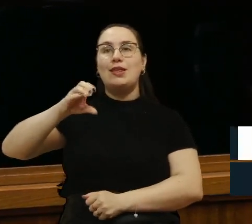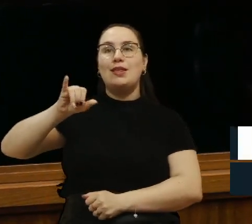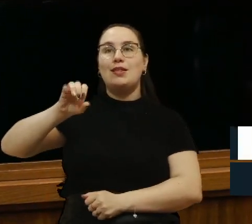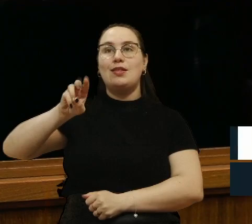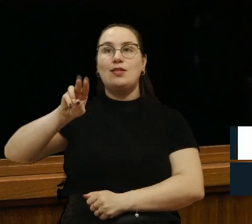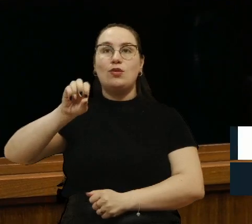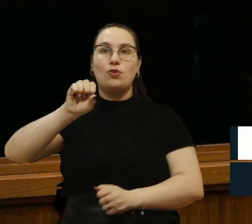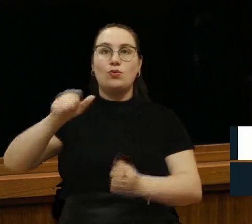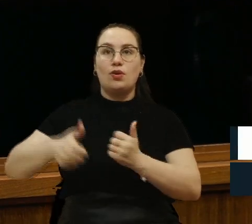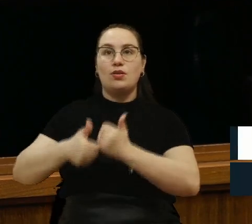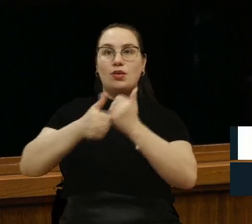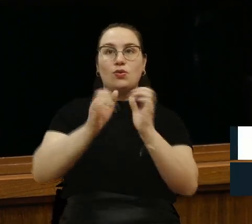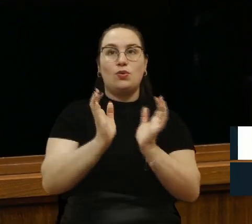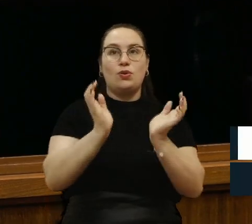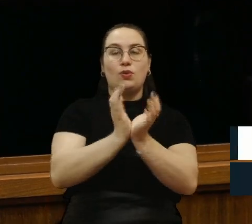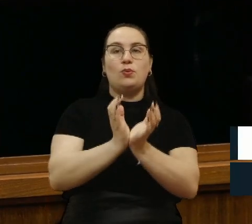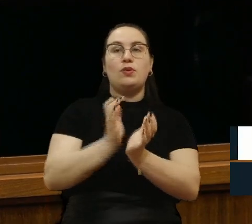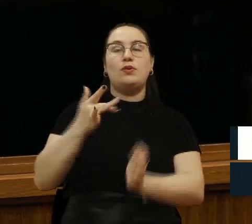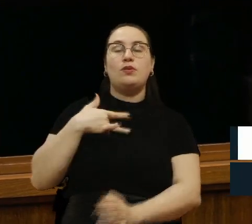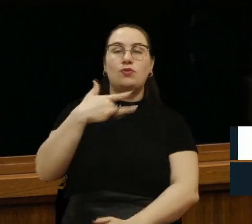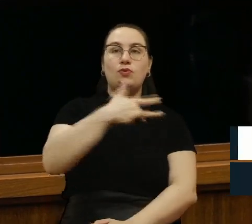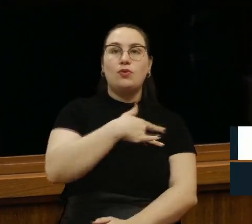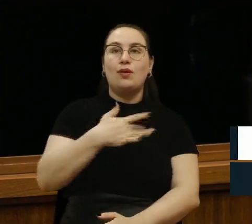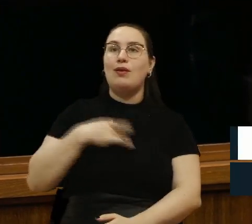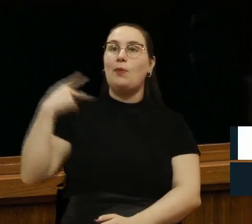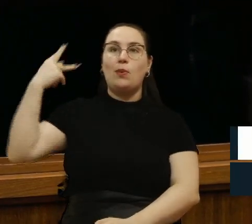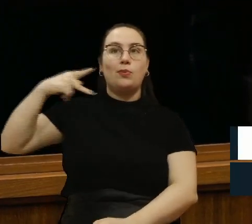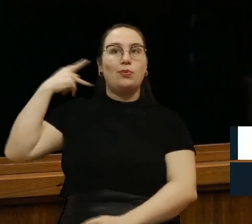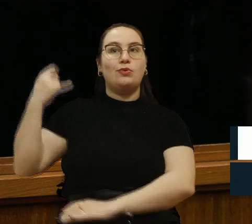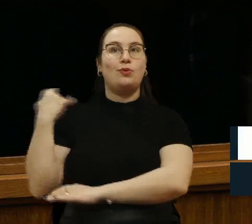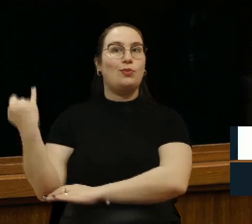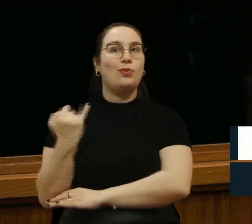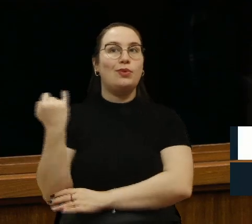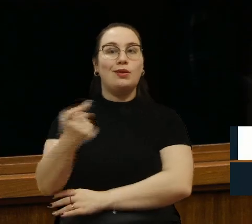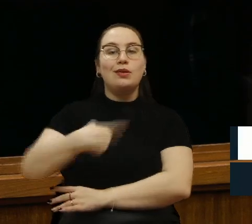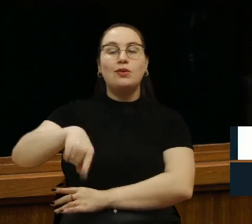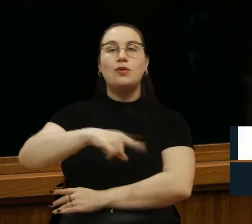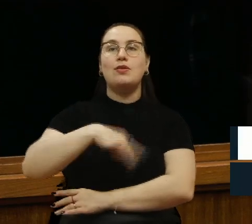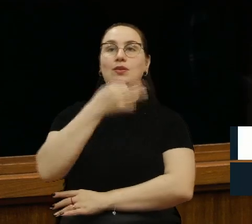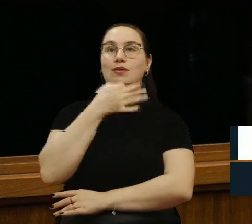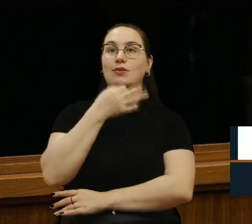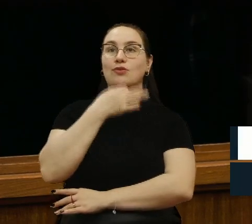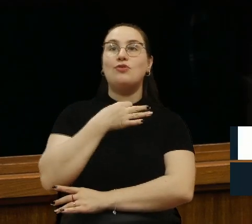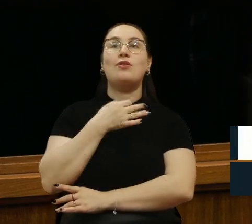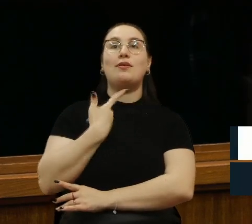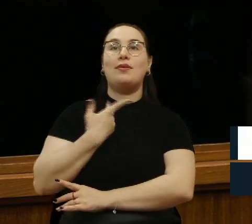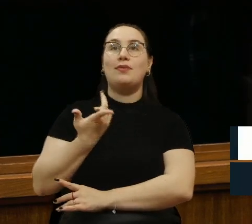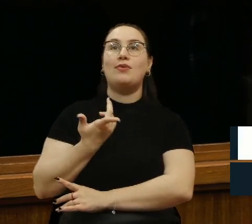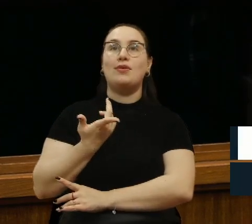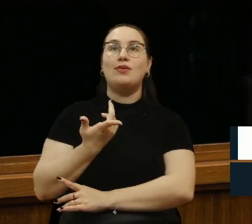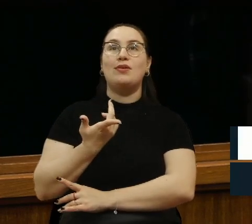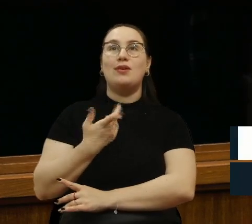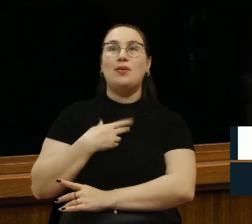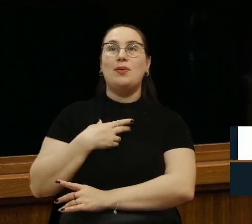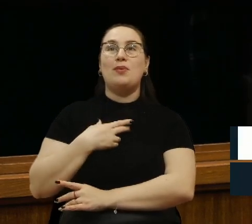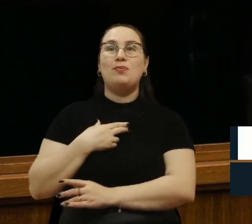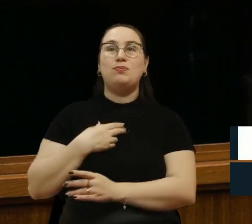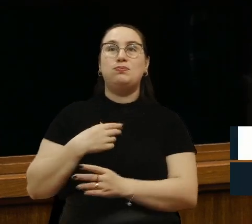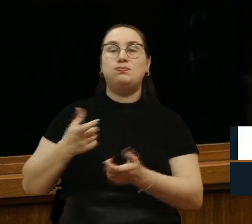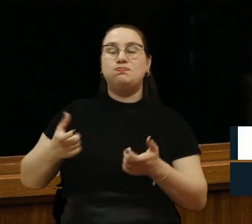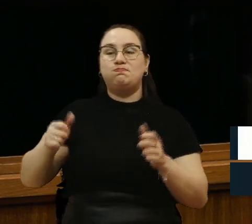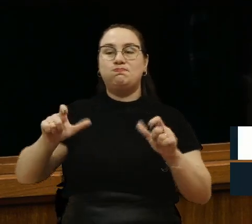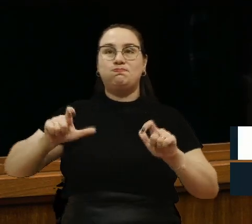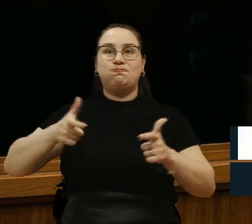em relação aos debates, né, dessa política que é fundamental na nossa cidade e que nesse momento passa por um crise, né, um momento de